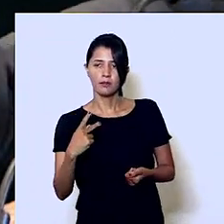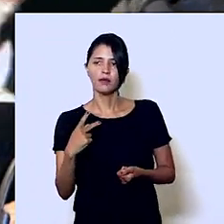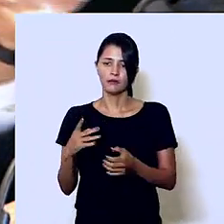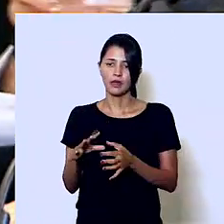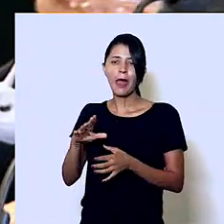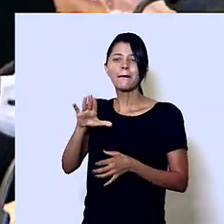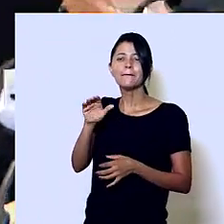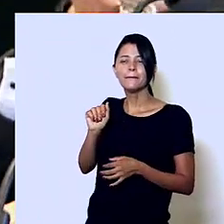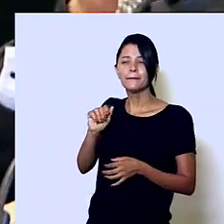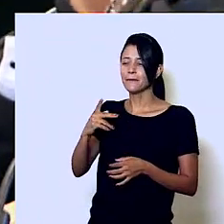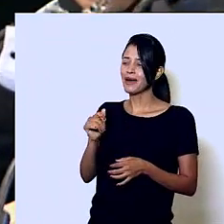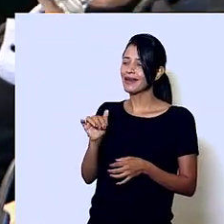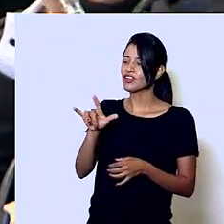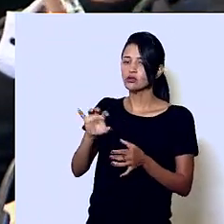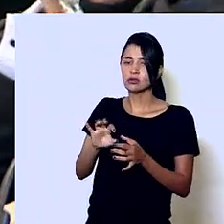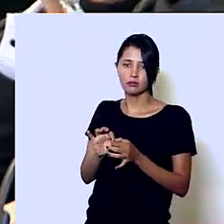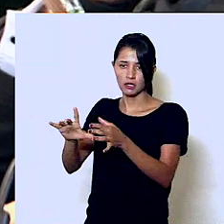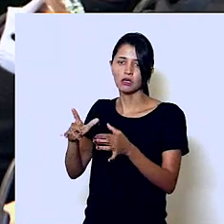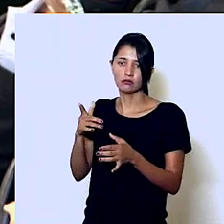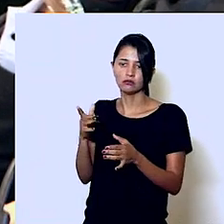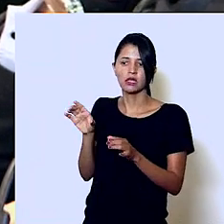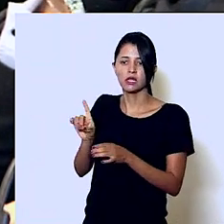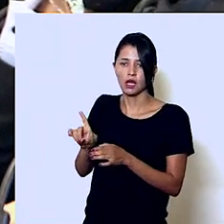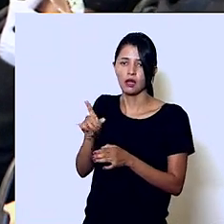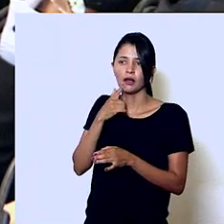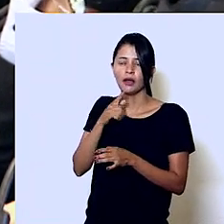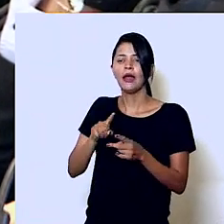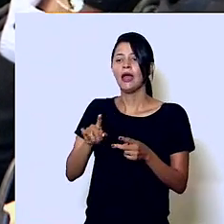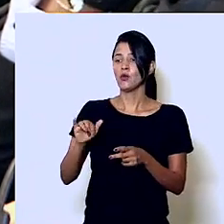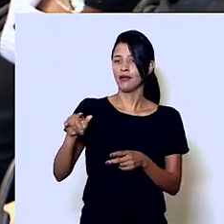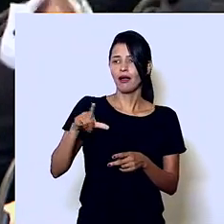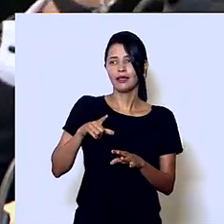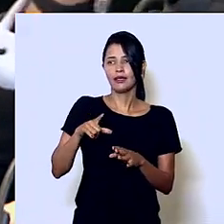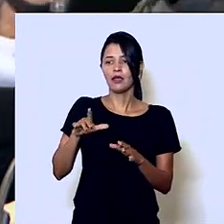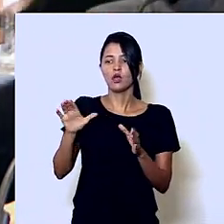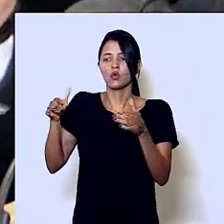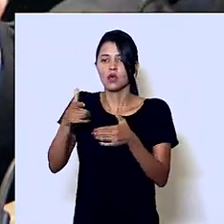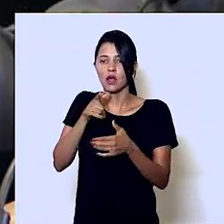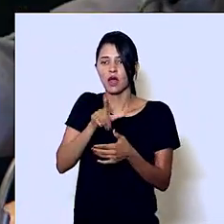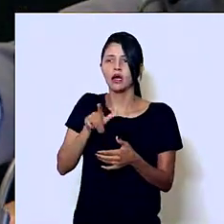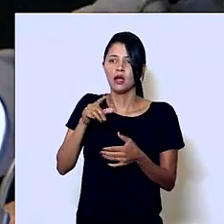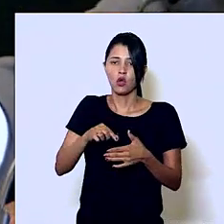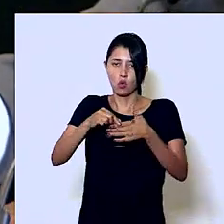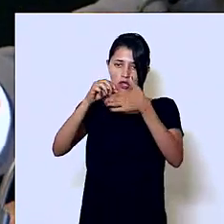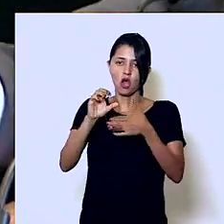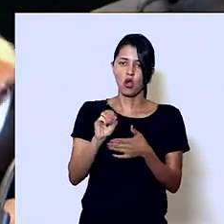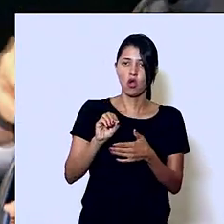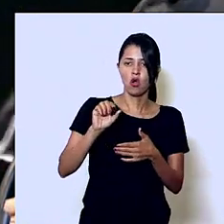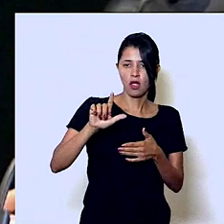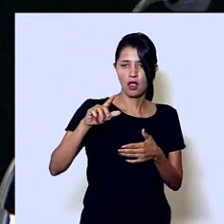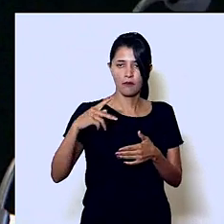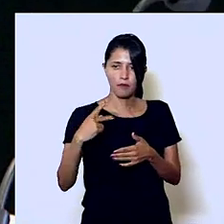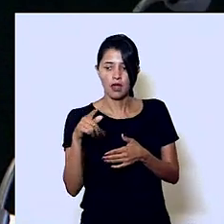abrigo que Yasser Arafat tinha de maneira mais permanente, o líder da OLP, que ainda era uma organização